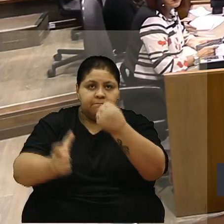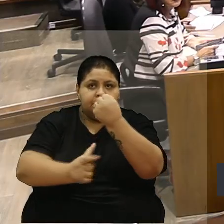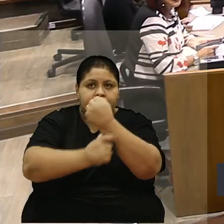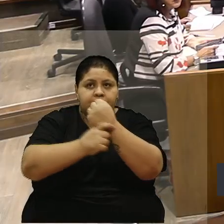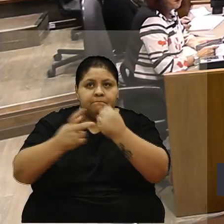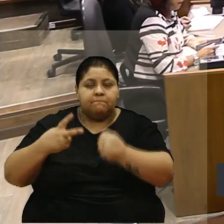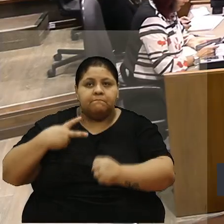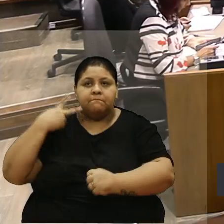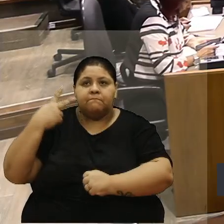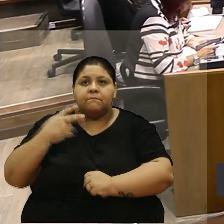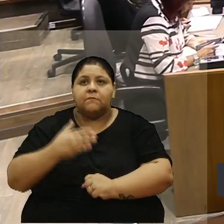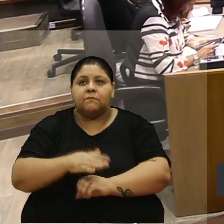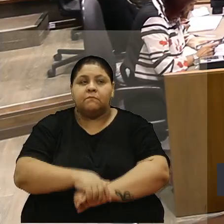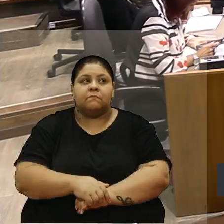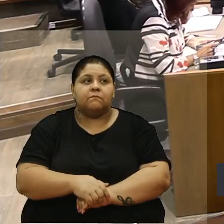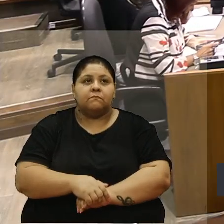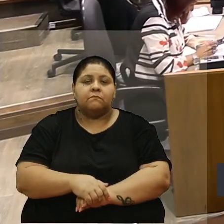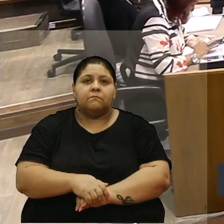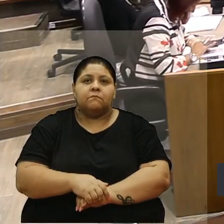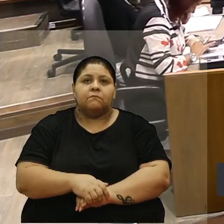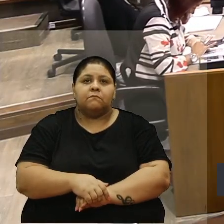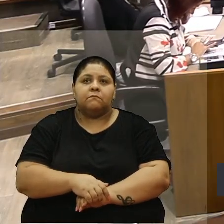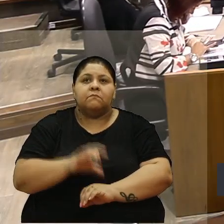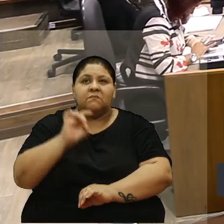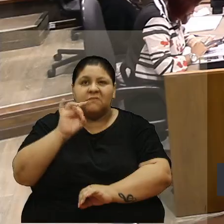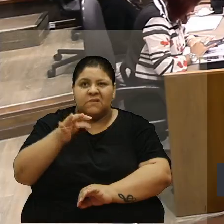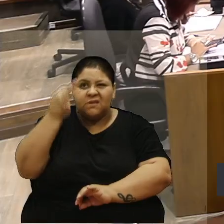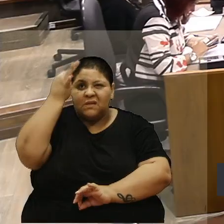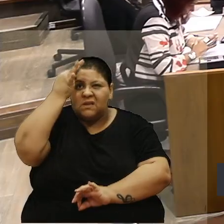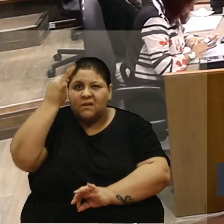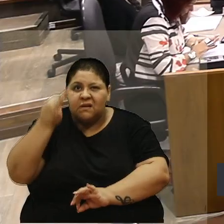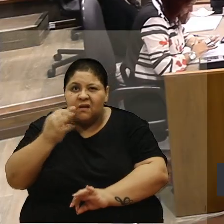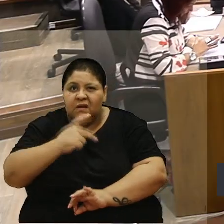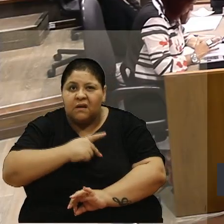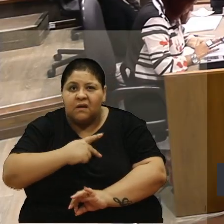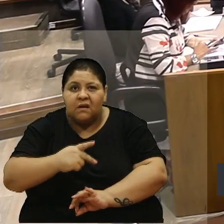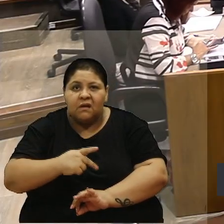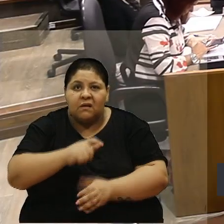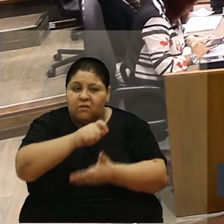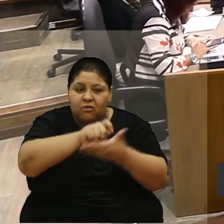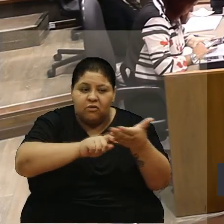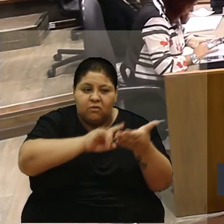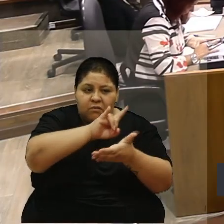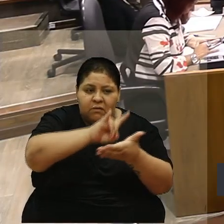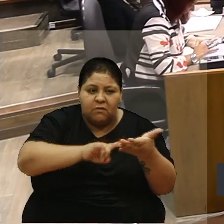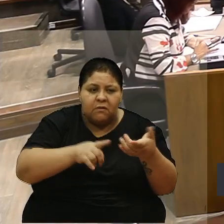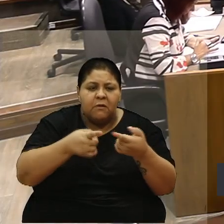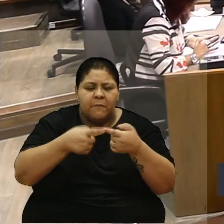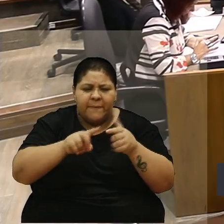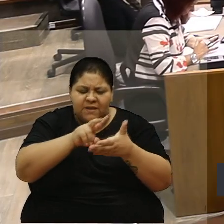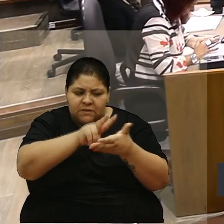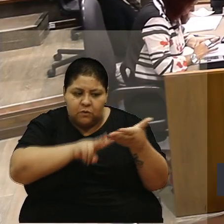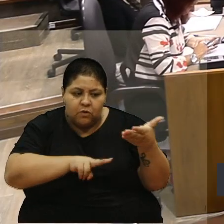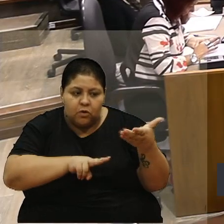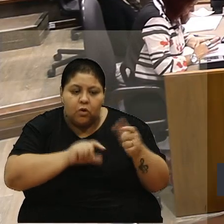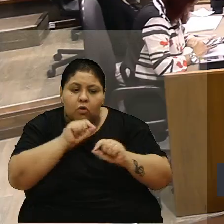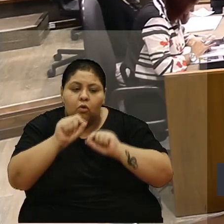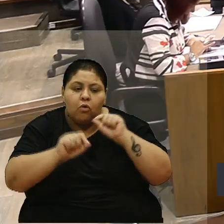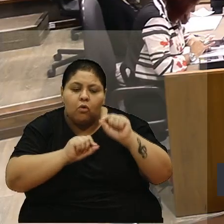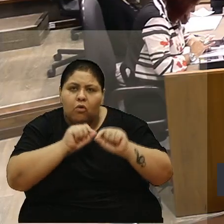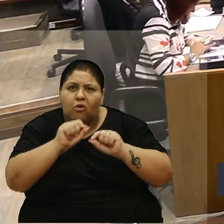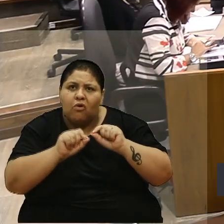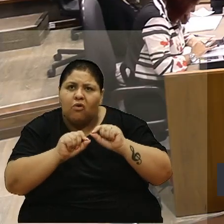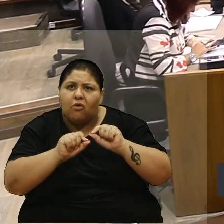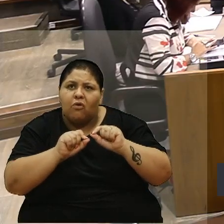Daniel. Qual questão de ordem, vereador Rafael? Eu só quero entender, presidente. Eu não assinei essa moção, mas eu li a moção. O que trata essa moção,